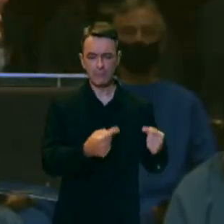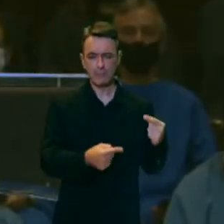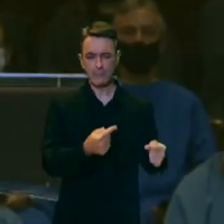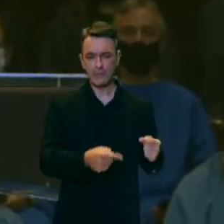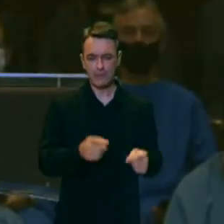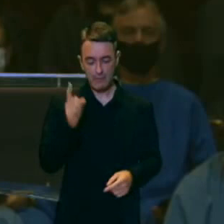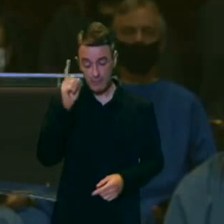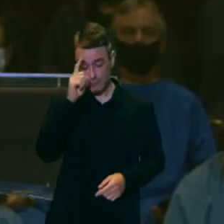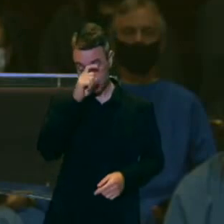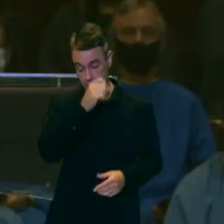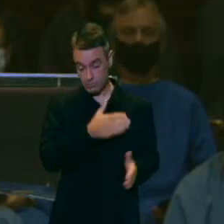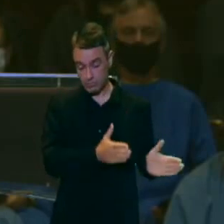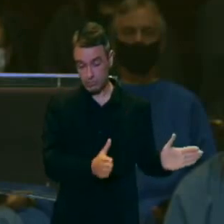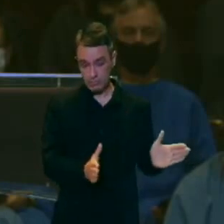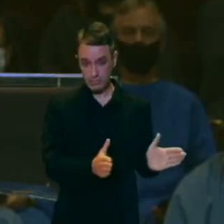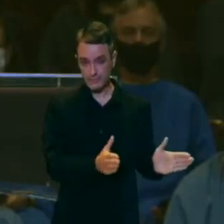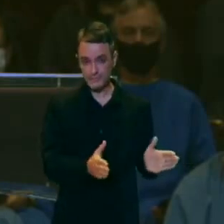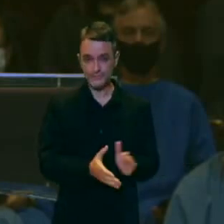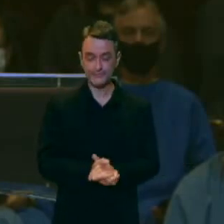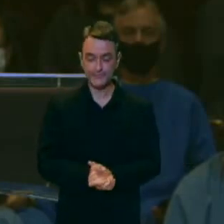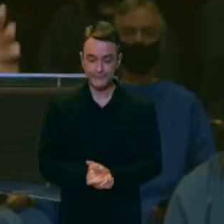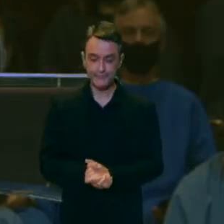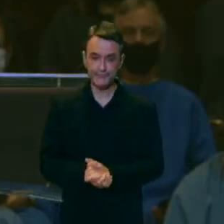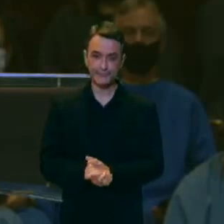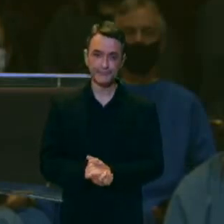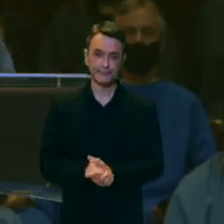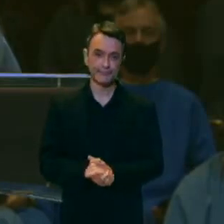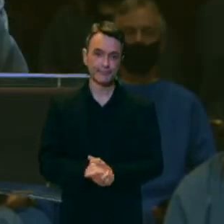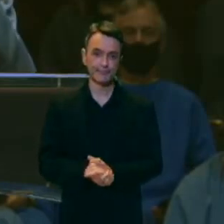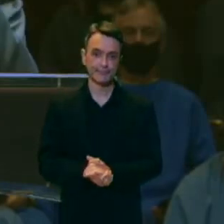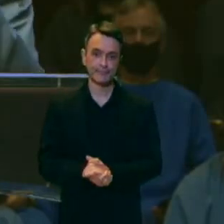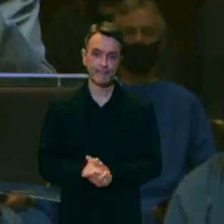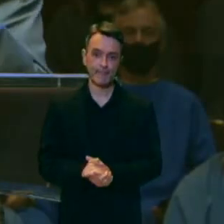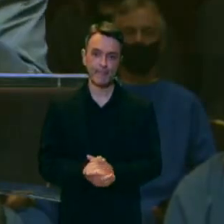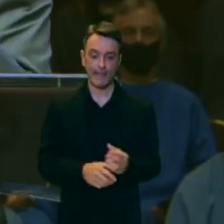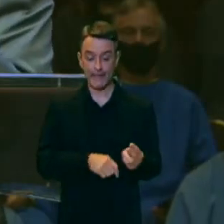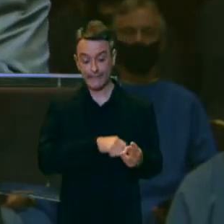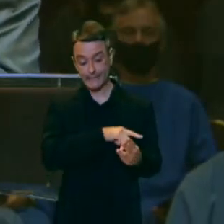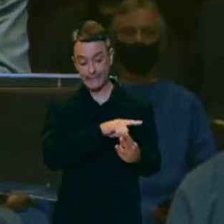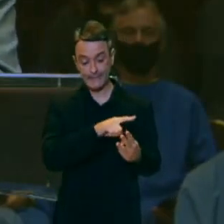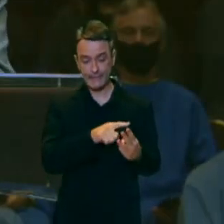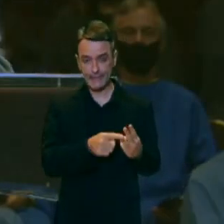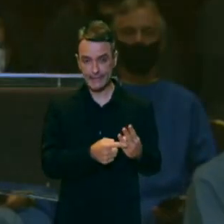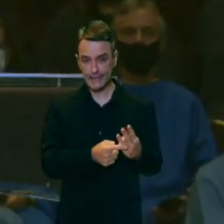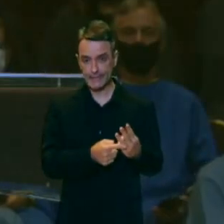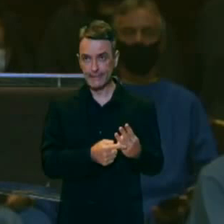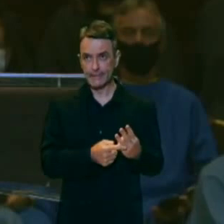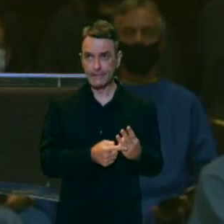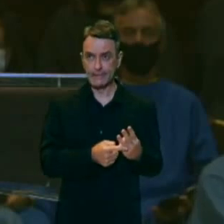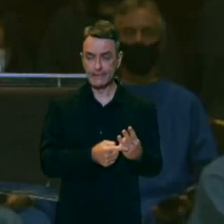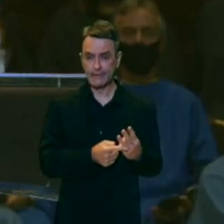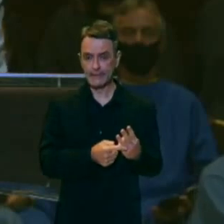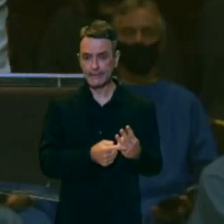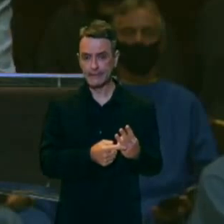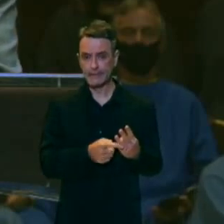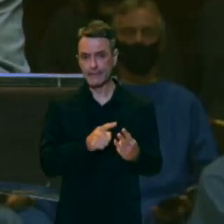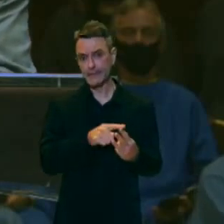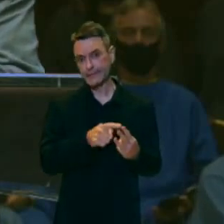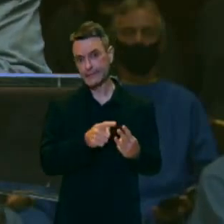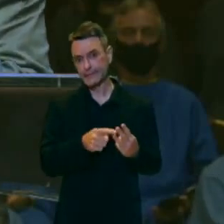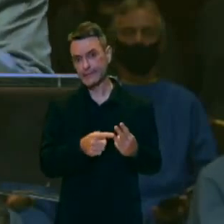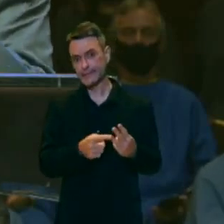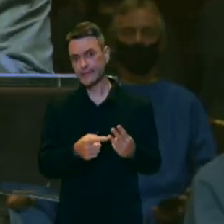muito difícil, onde 3 grandes potências estavam se